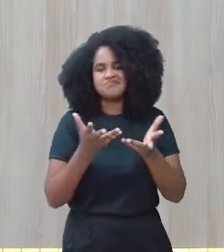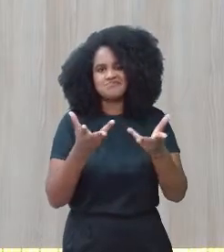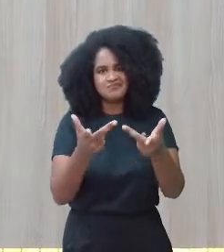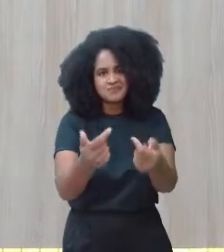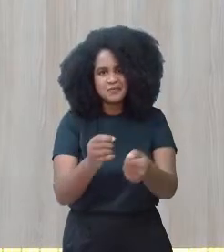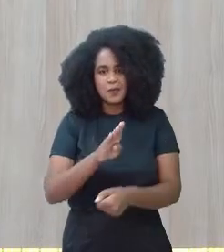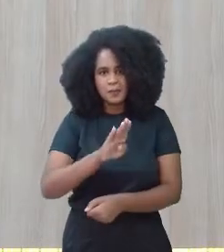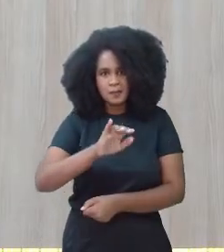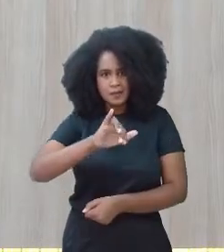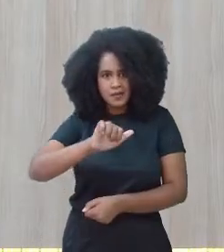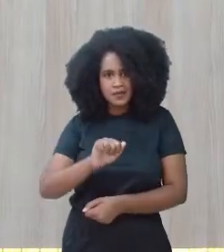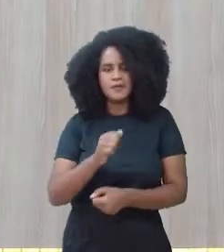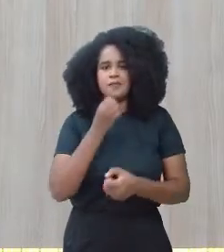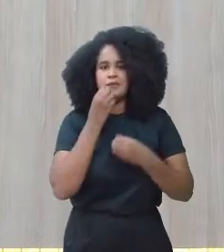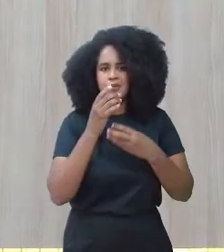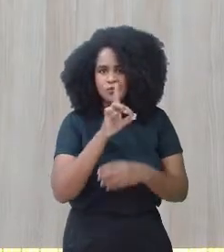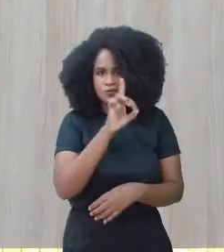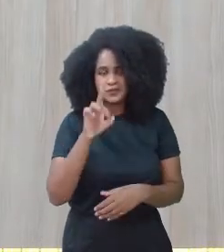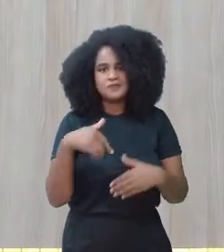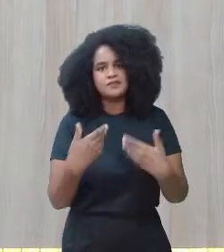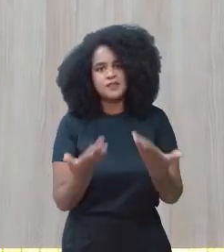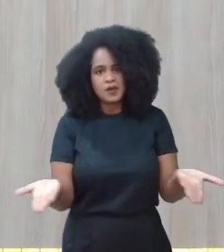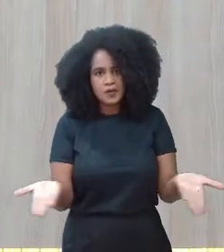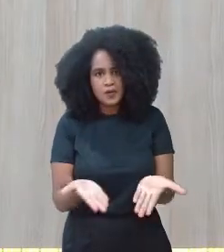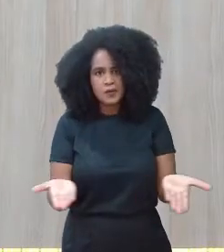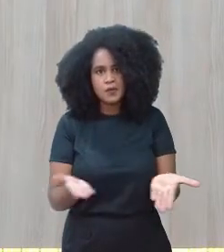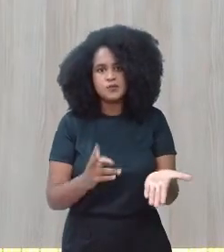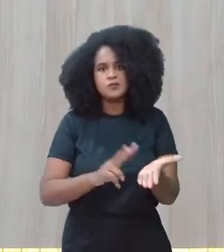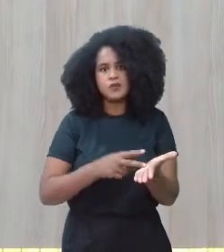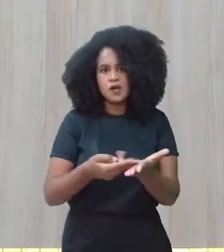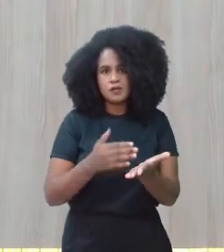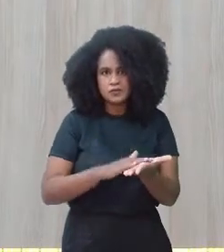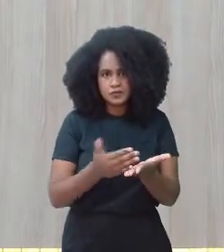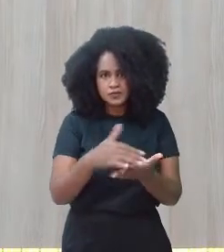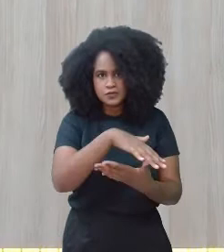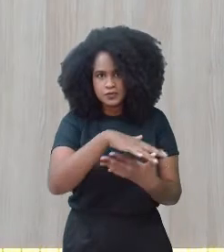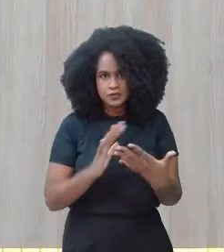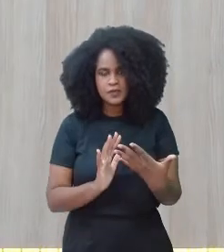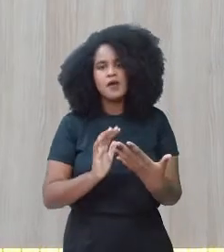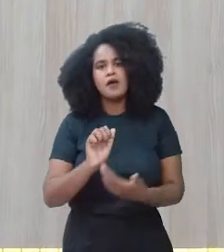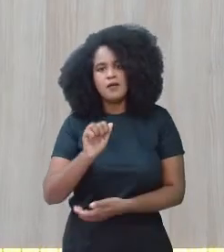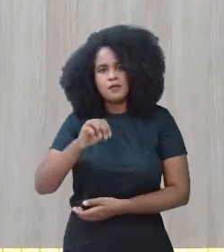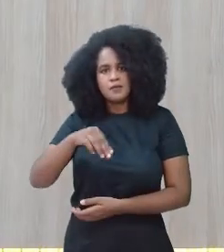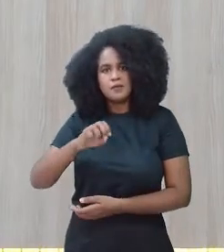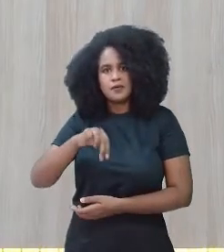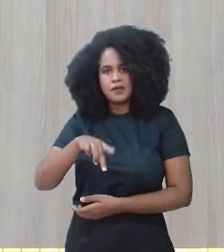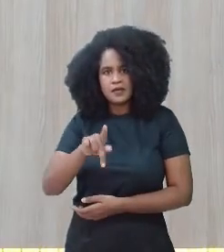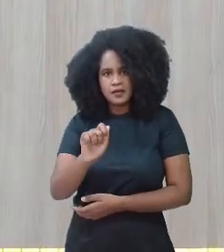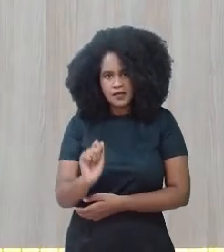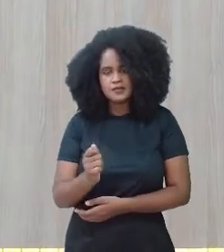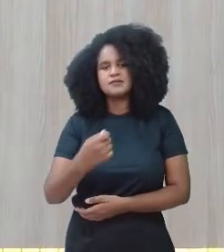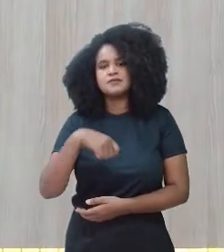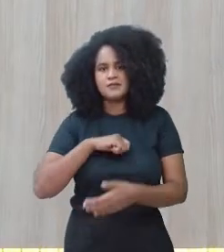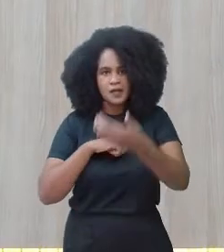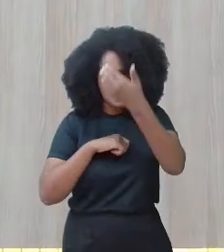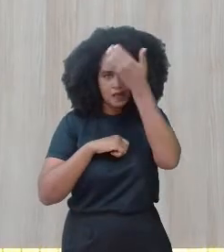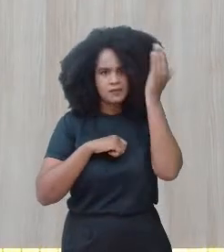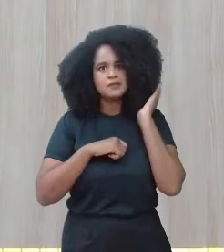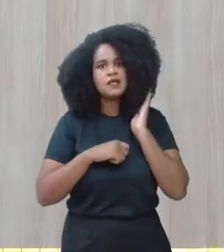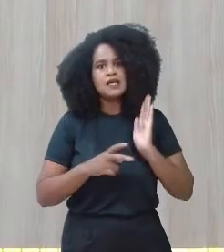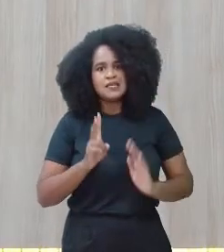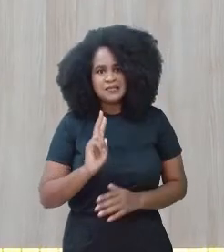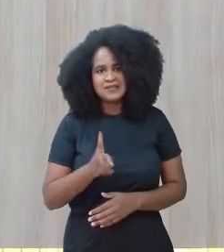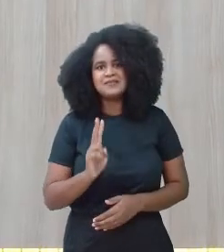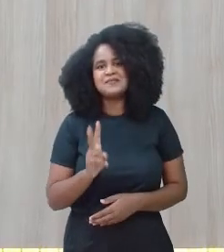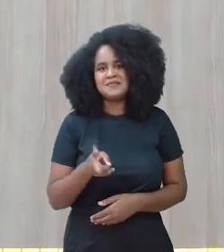Então, quem me ajuda hoje com a tradução para a Língua Brasileira de Sinais é a Amanda, né? A Amanda está cada vez mais frequente aqui nas aulas. Estava